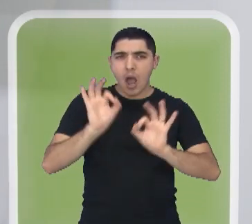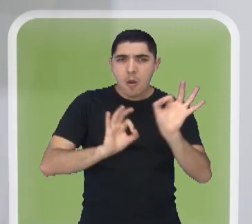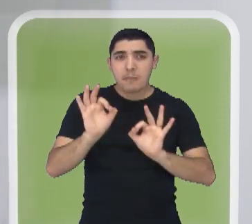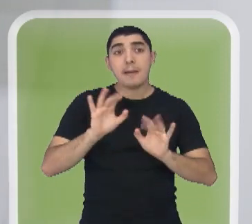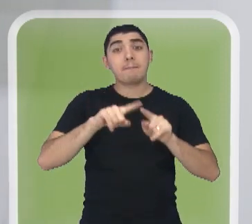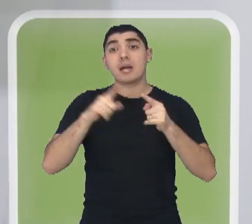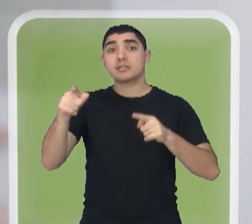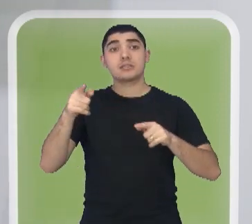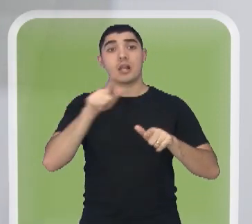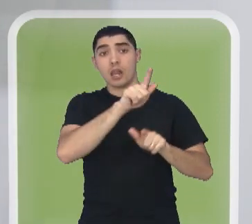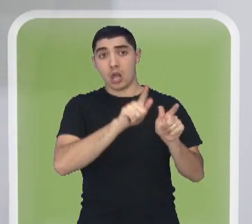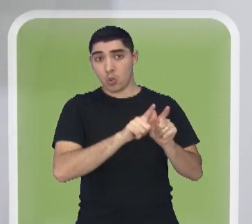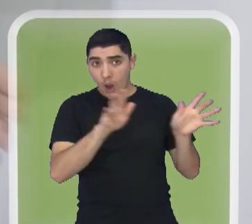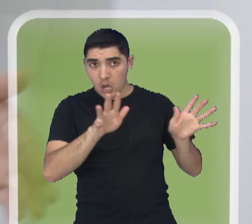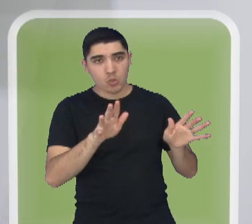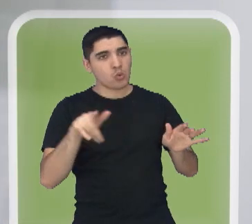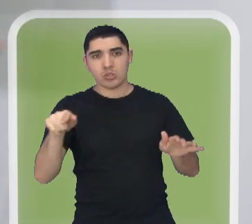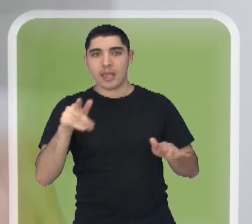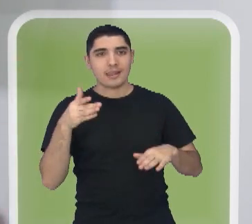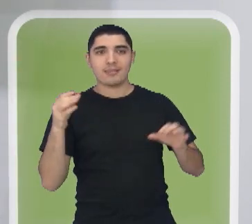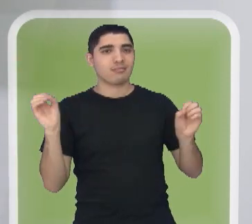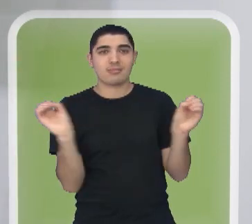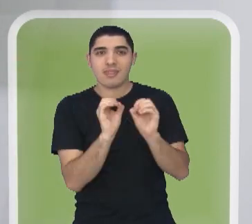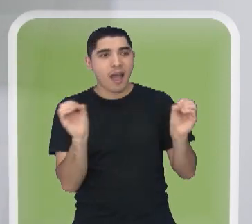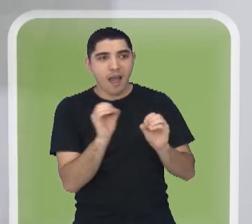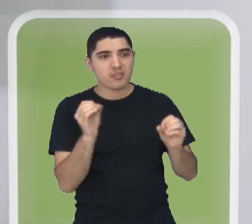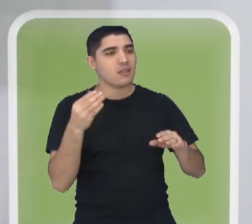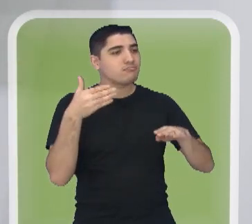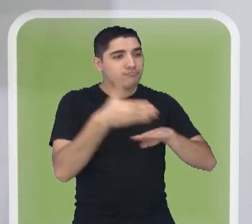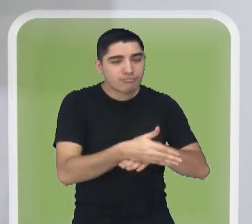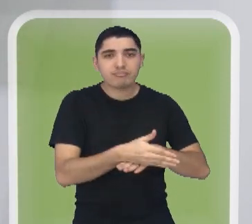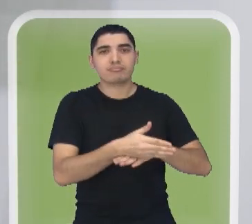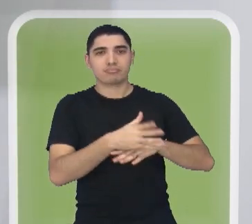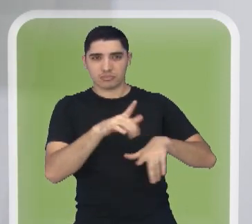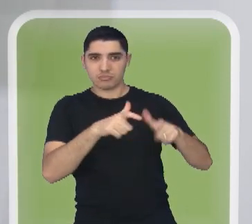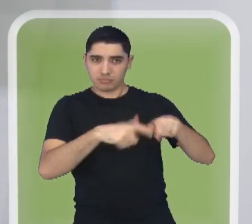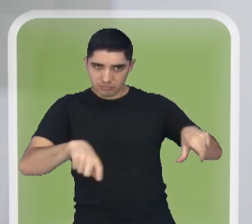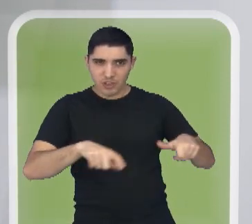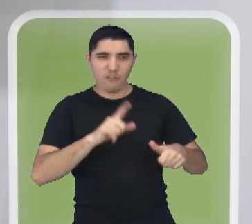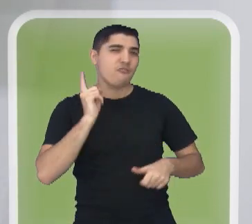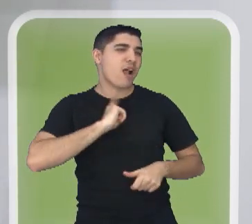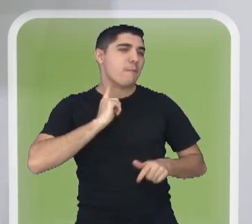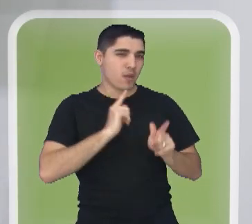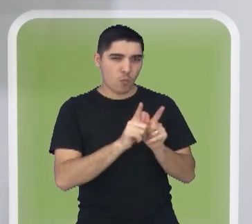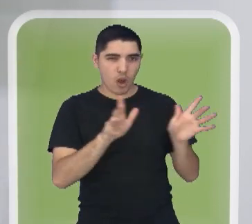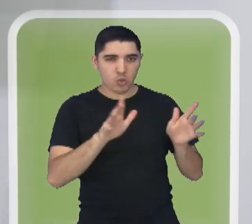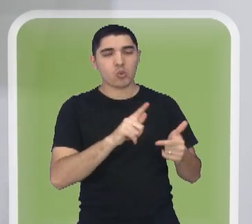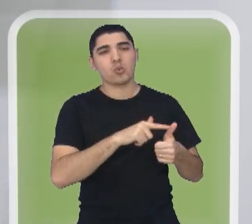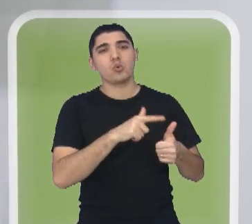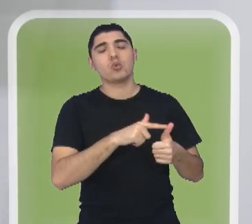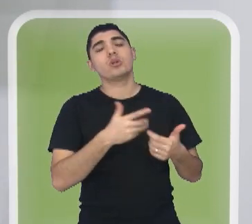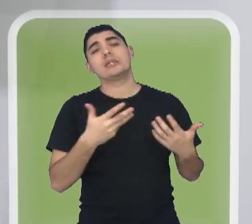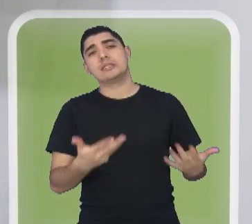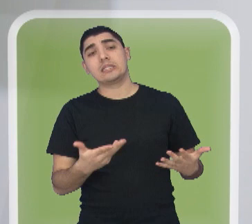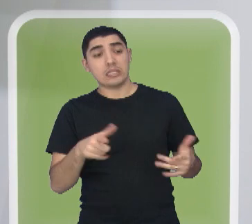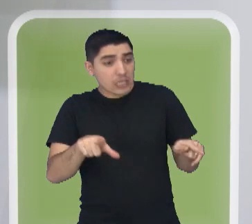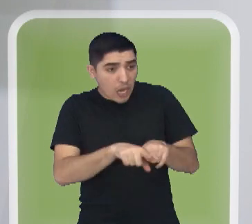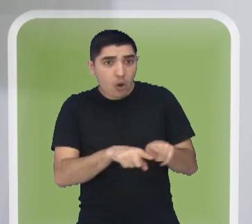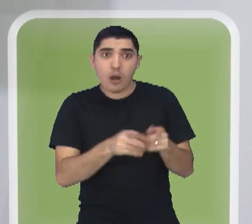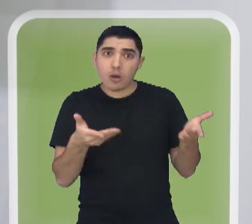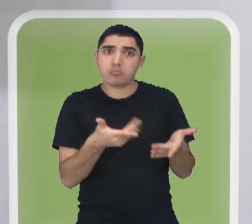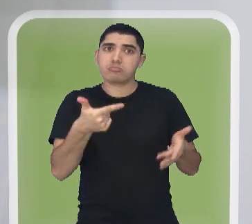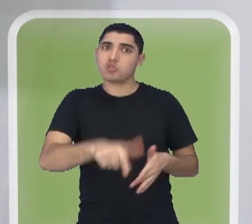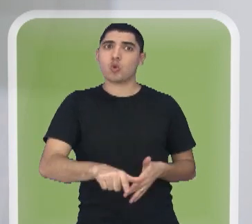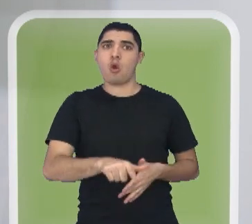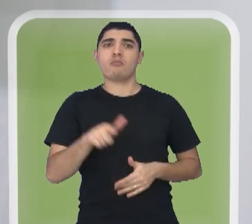campo contra o Guarulhos, né? Não entrou em campo, ficou à beira do campo contra o Flamengo de Guarulhos na última rodada e nem nessa, né? Essa ele